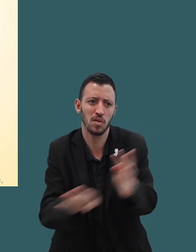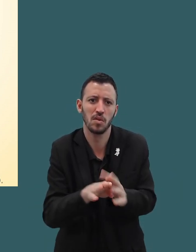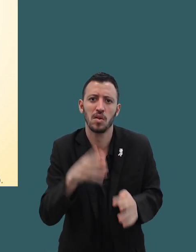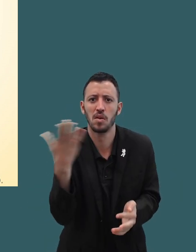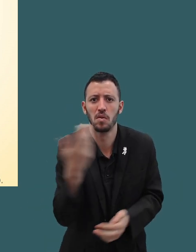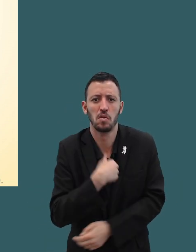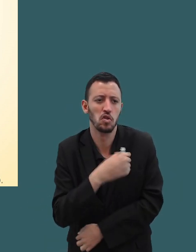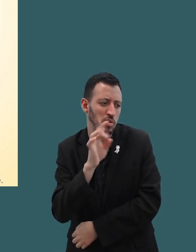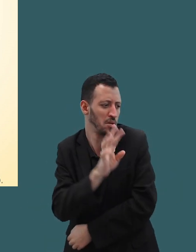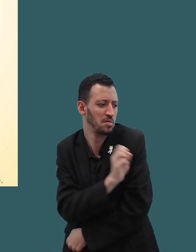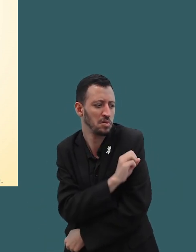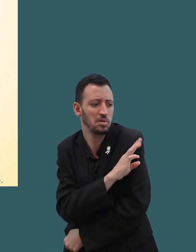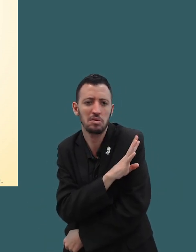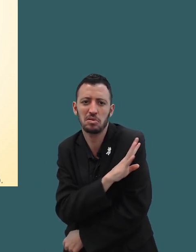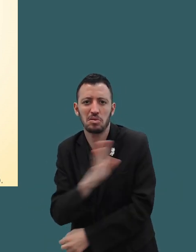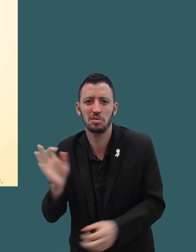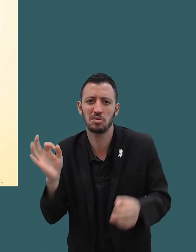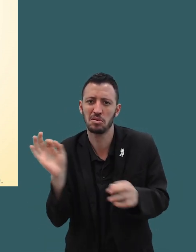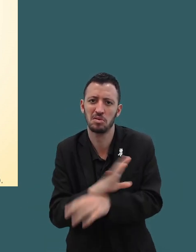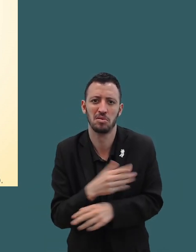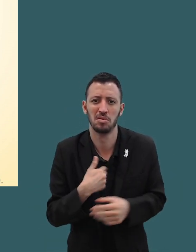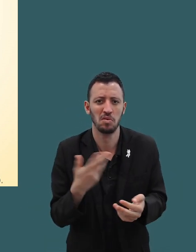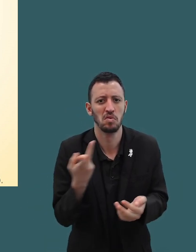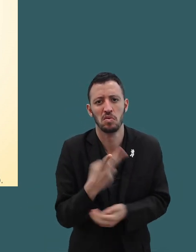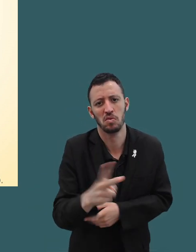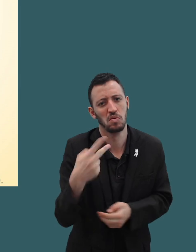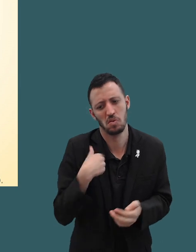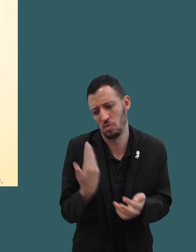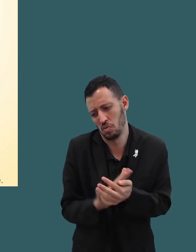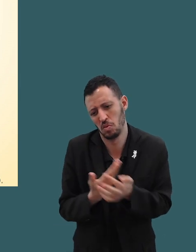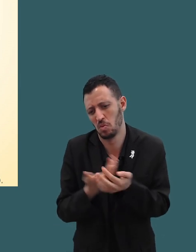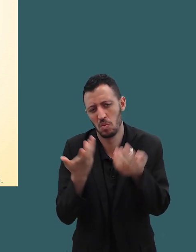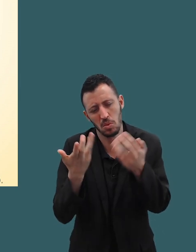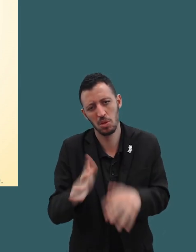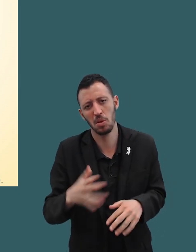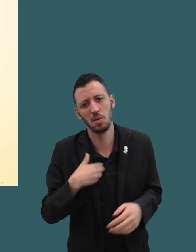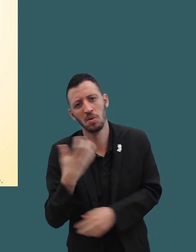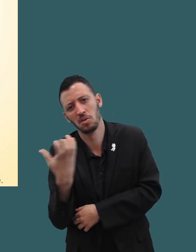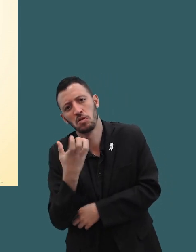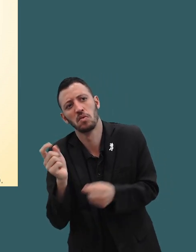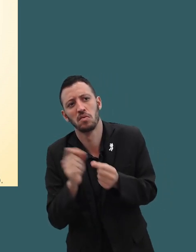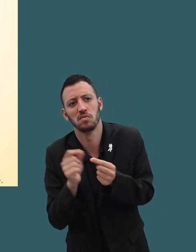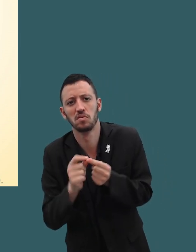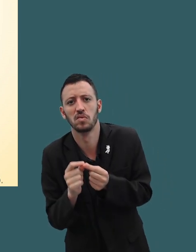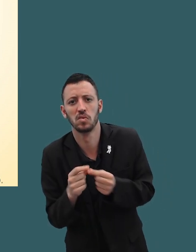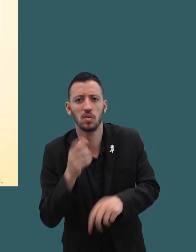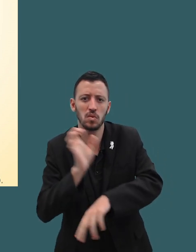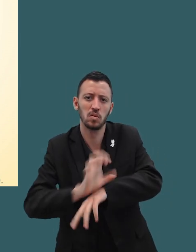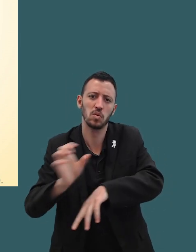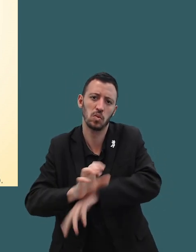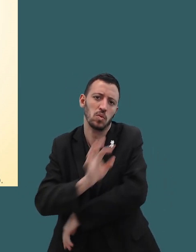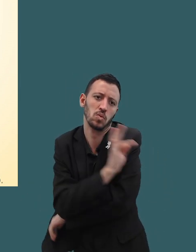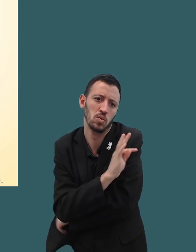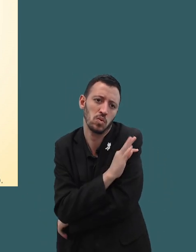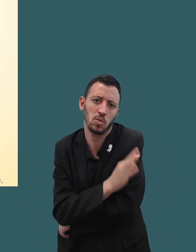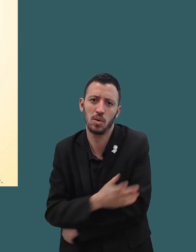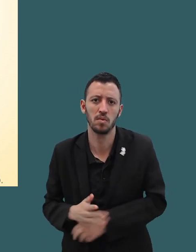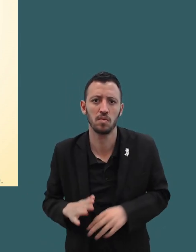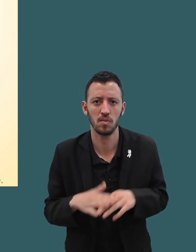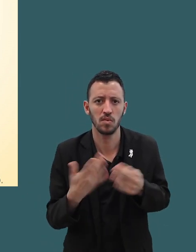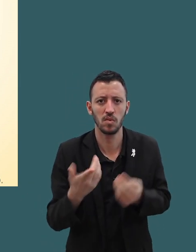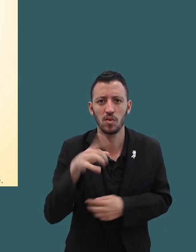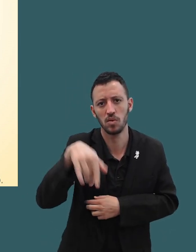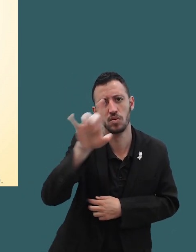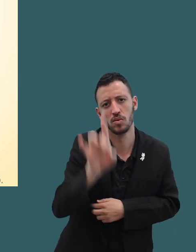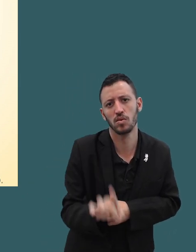ensino fundamental, terminar, não quero continuar meus estudos, eu quero fazer um curso técnico.